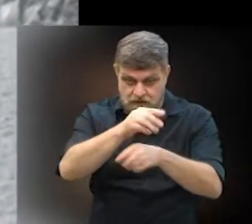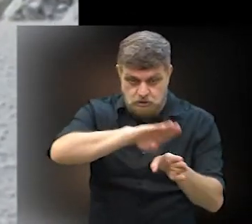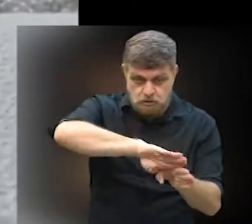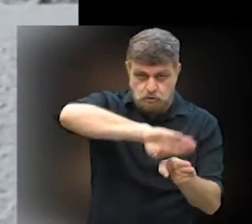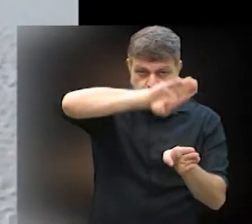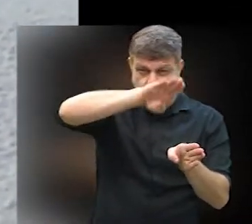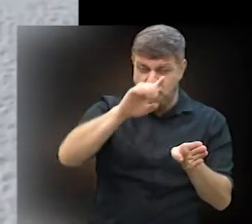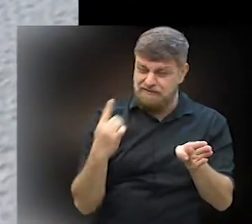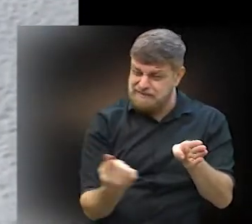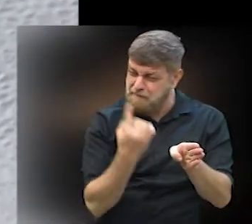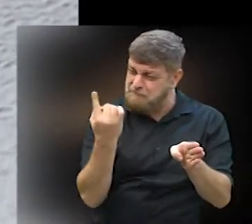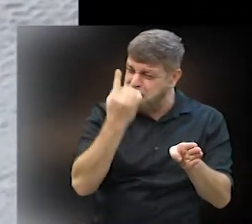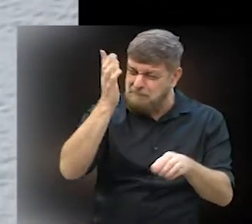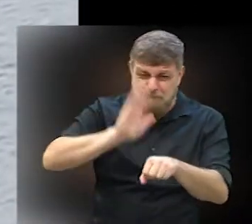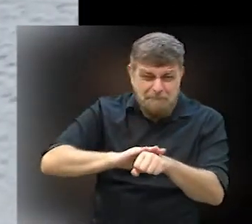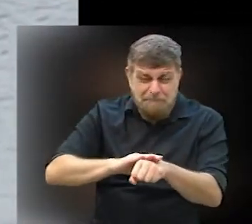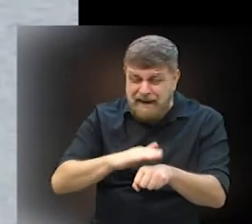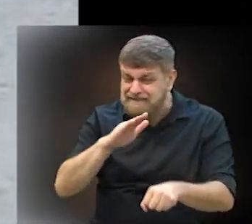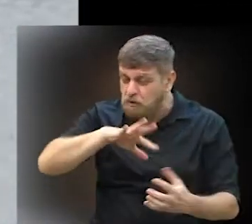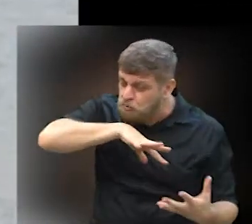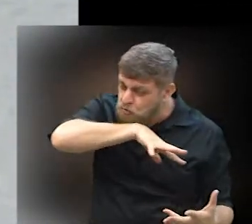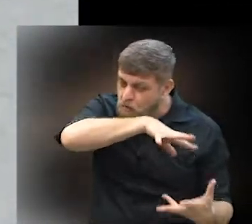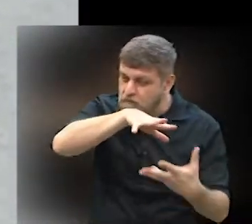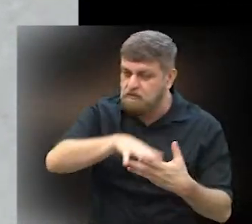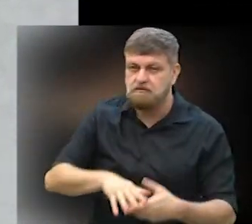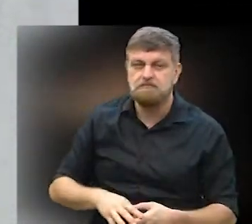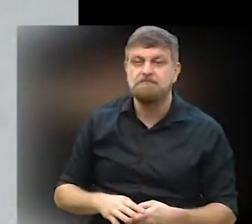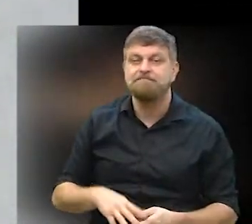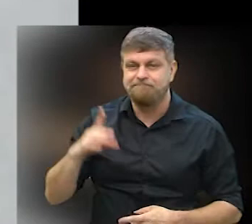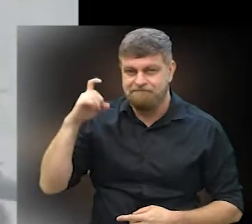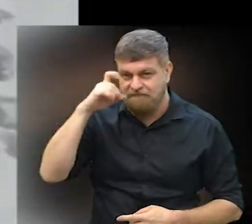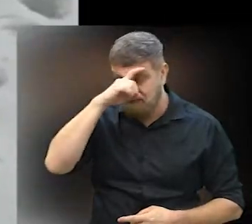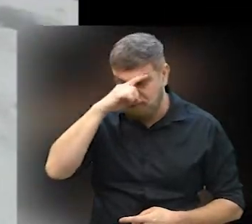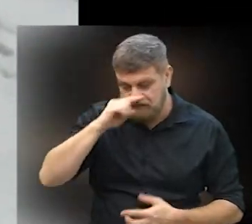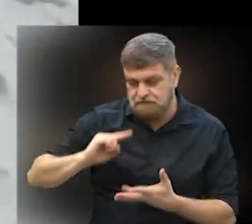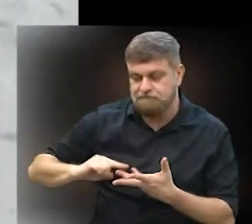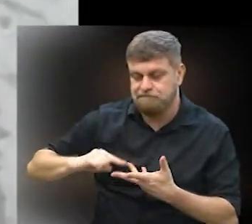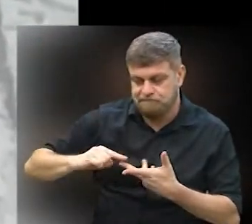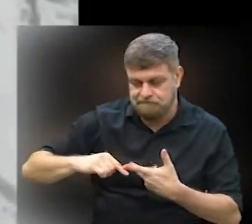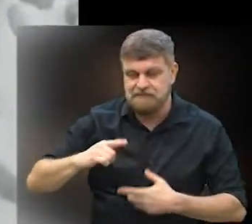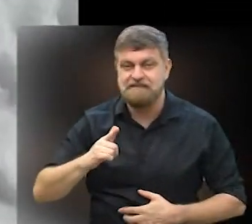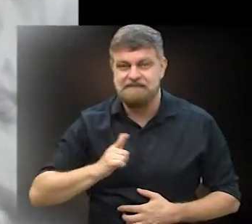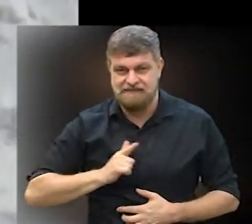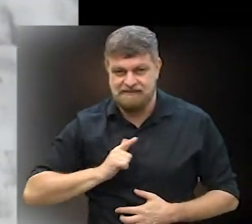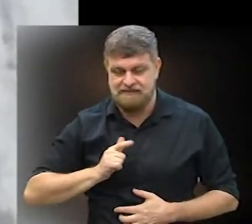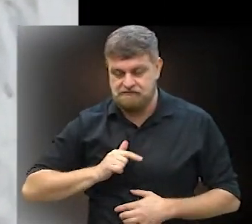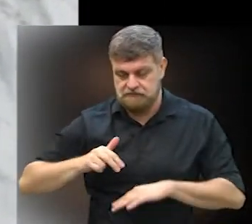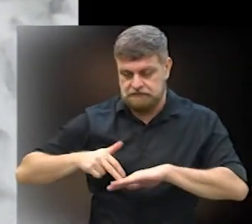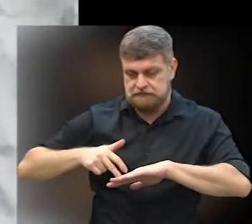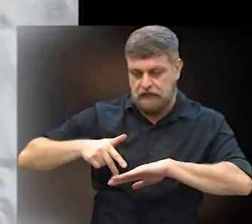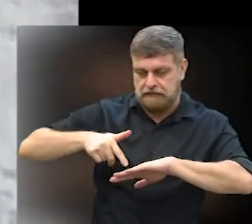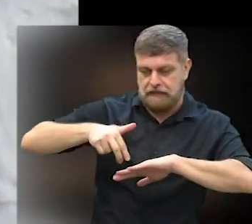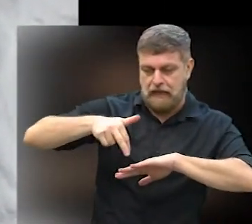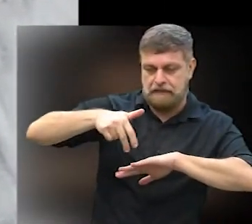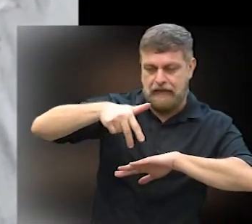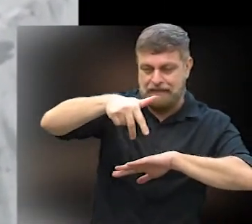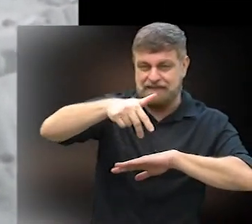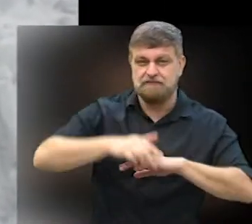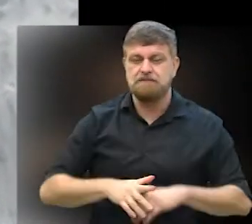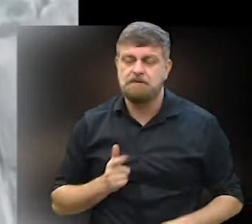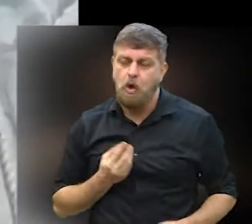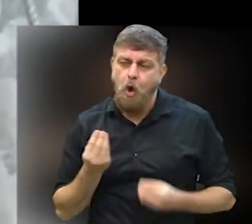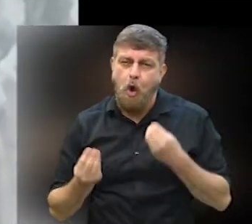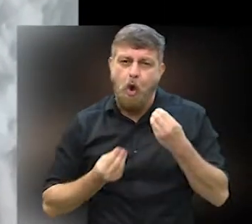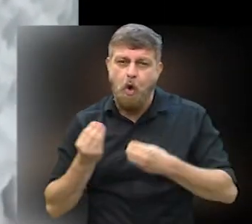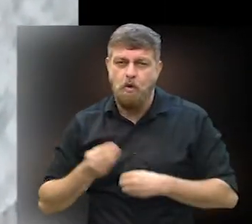Monte Everest, sobre as dificuldades que você estava falando, né, dos mais variados pisos. Agora, como é que é